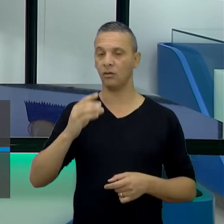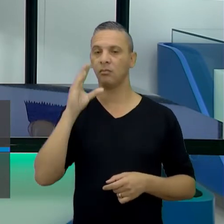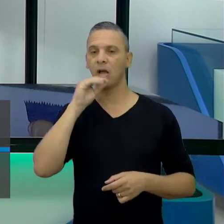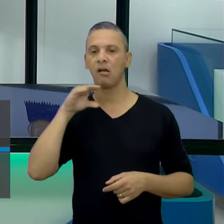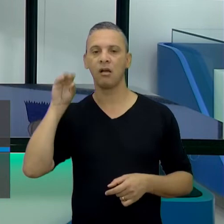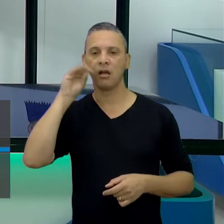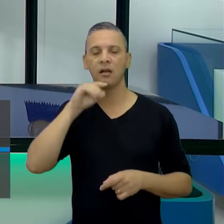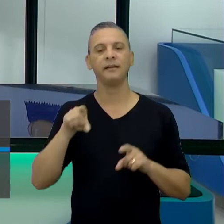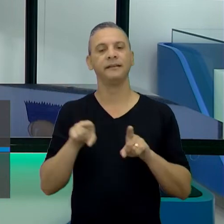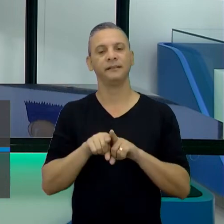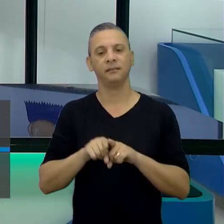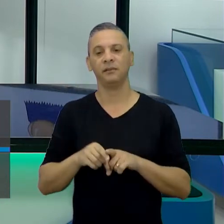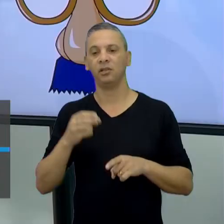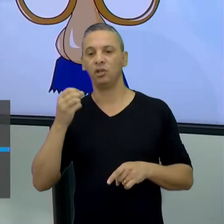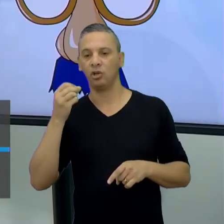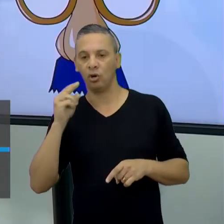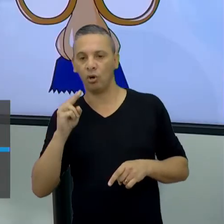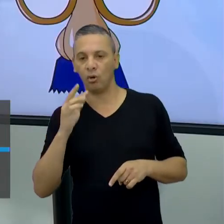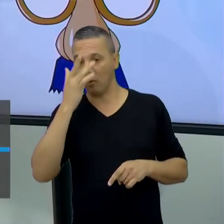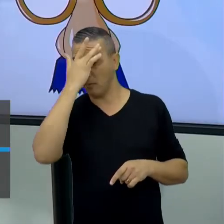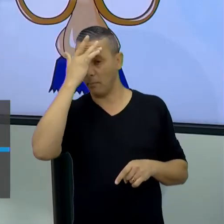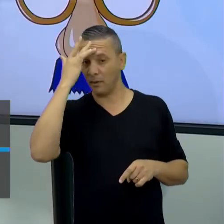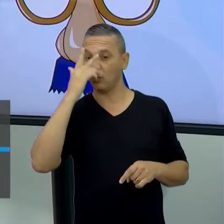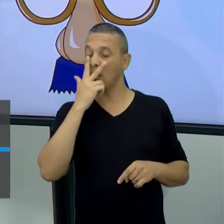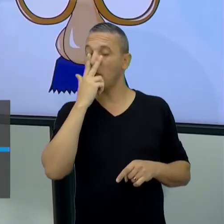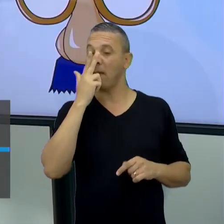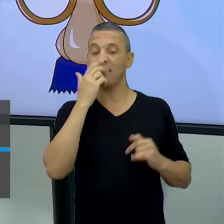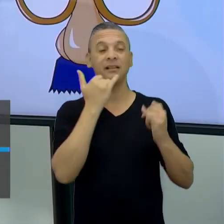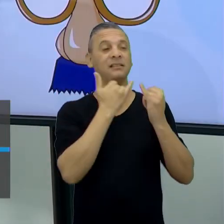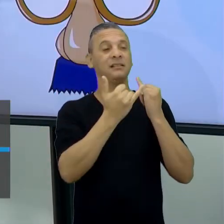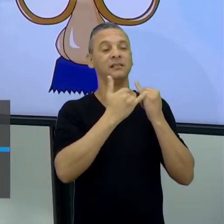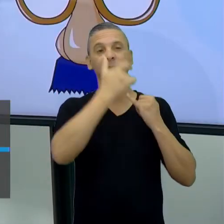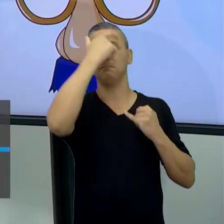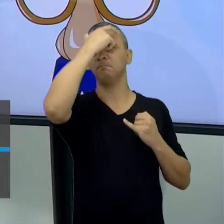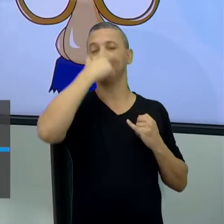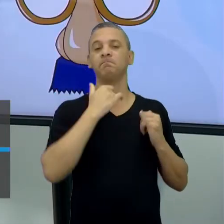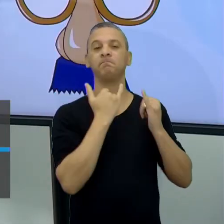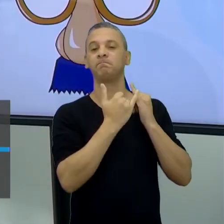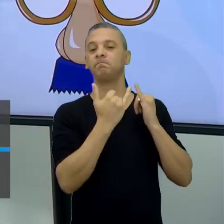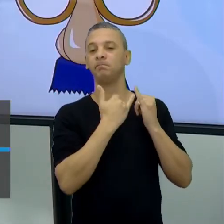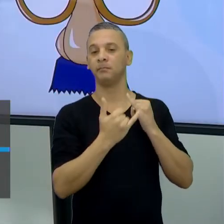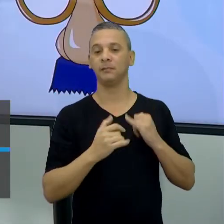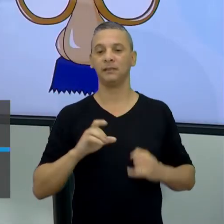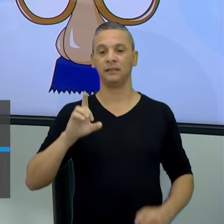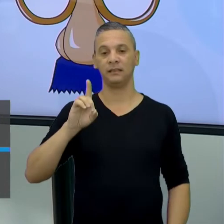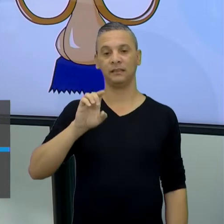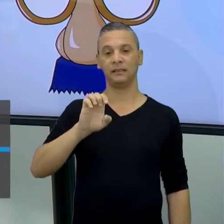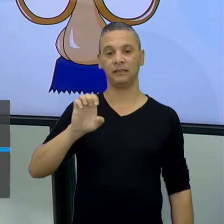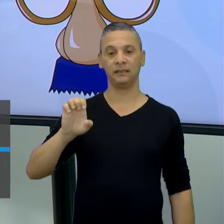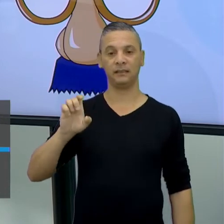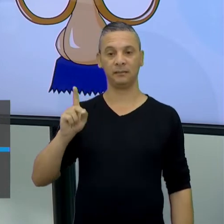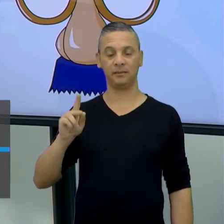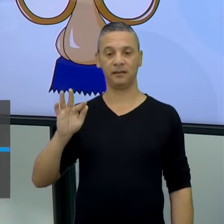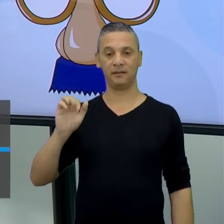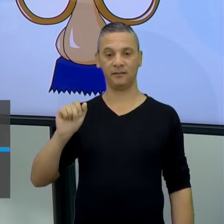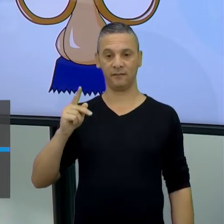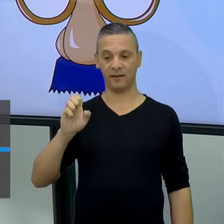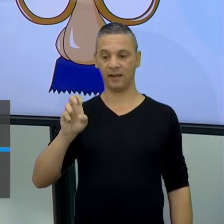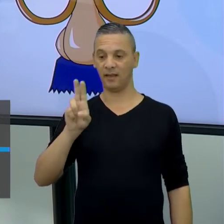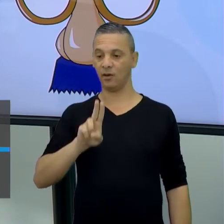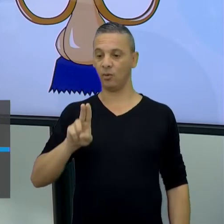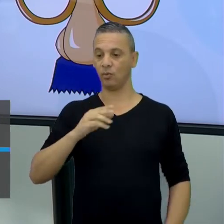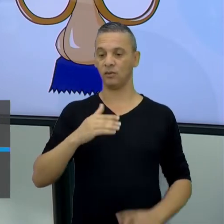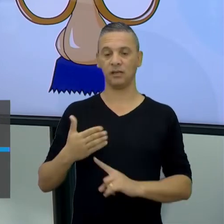também. Isso, ou então pegar um sósia, que tem sósia que parece muito, né? Mas deepfake, em geral, usa tecnologia para mudar